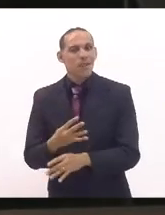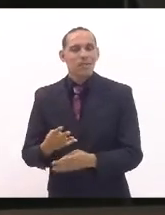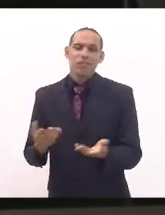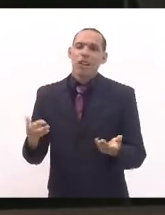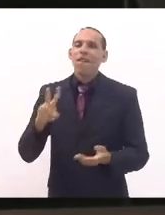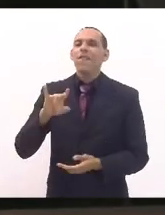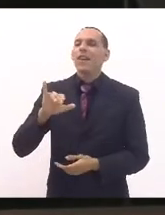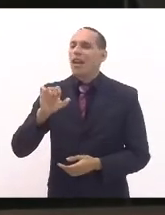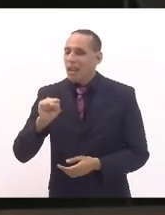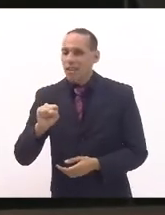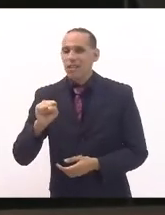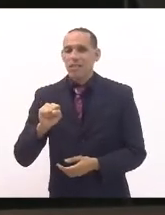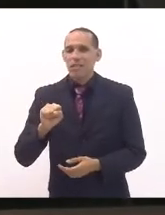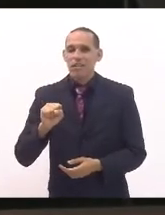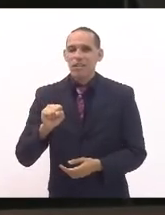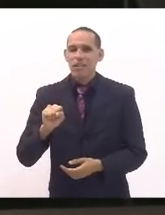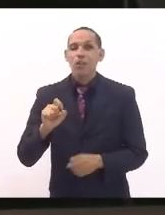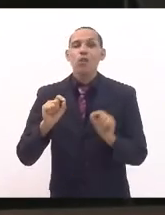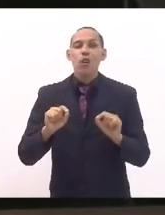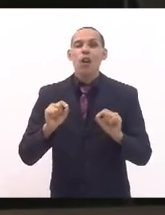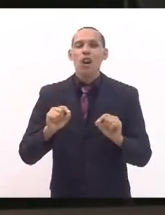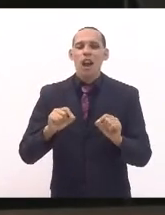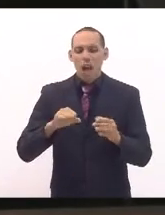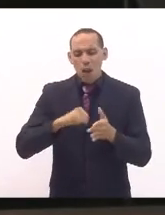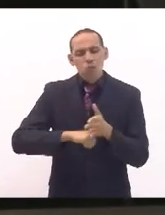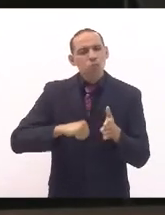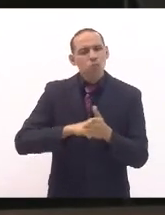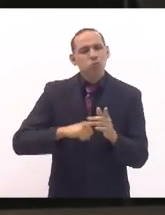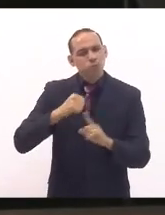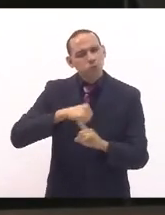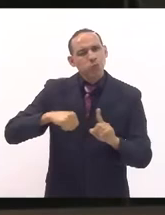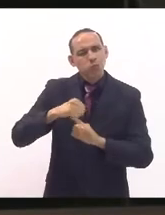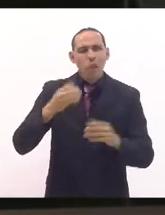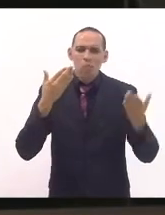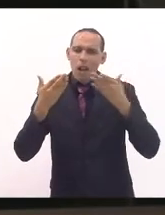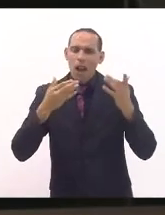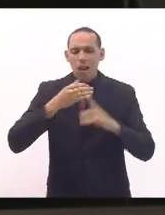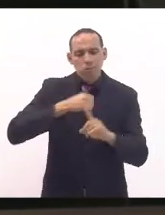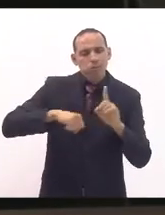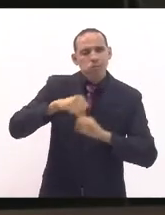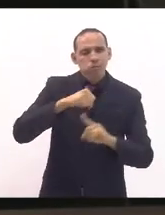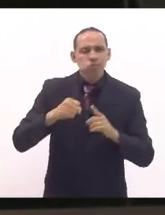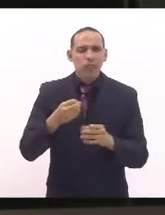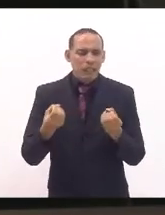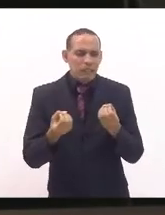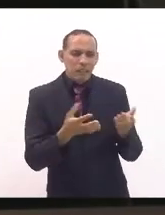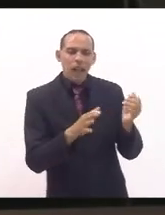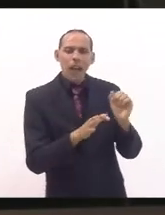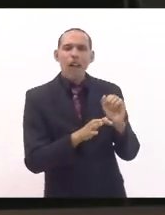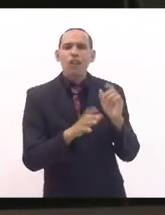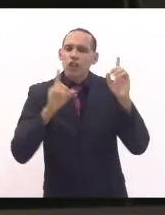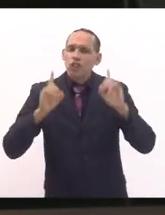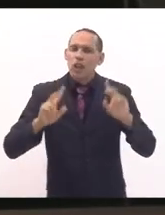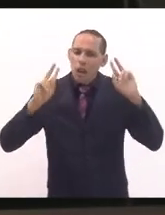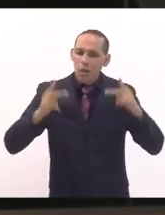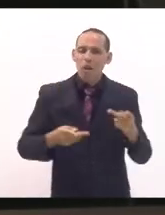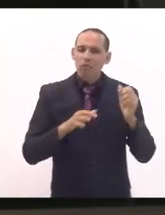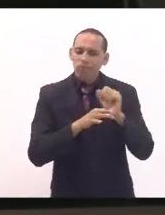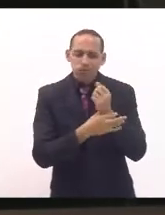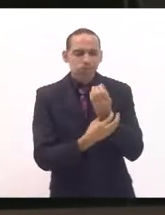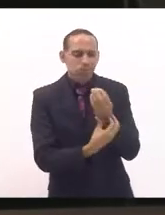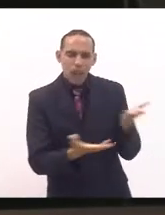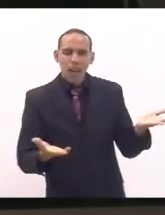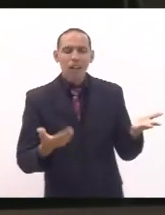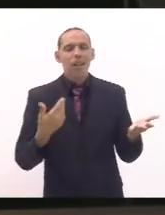viés de luta social, esse viés de assistência social, de garantia de direitos humanos, é o que eu queria